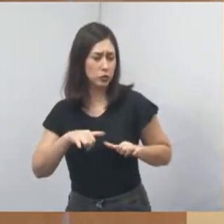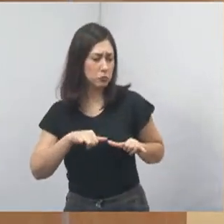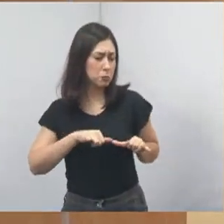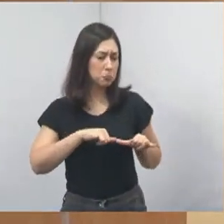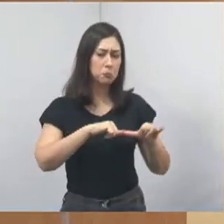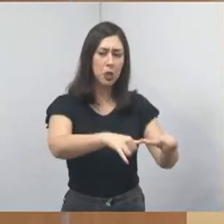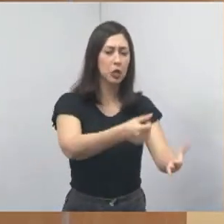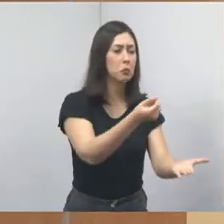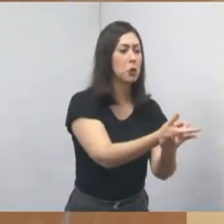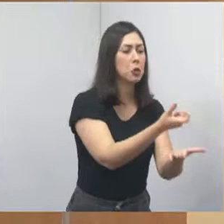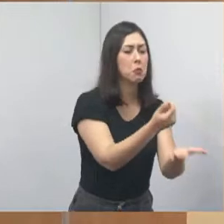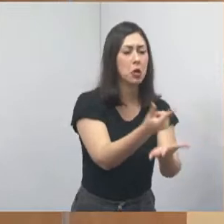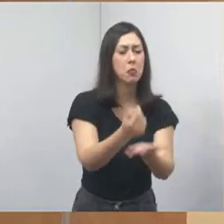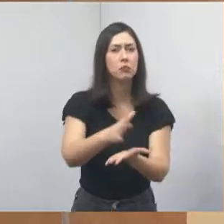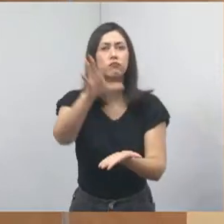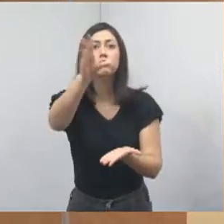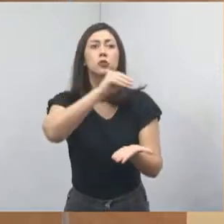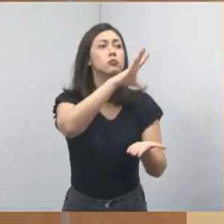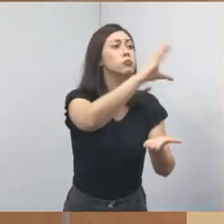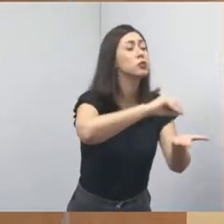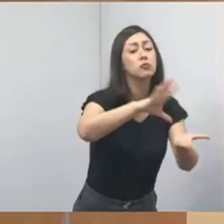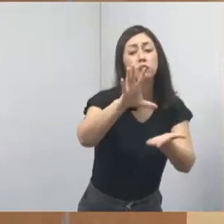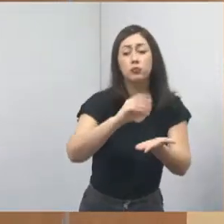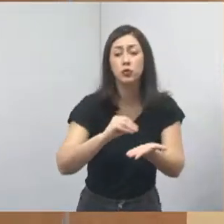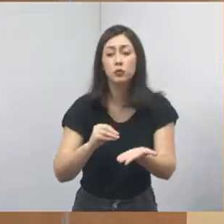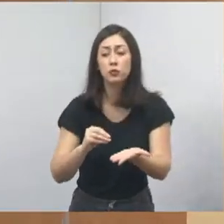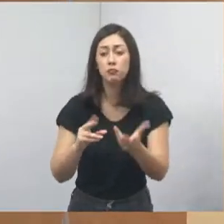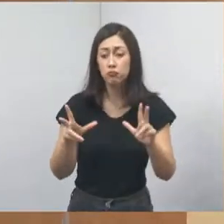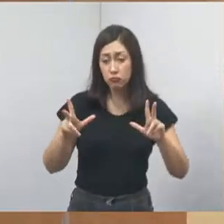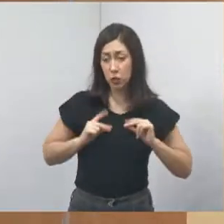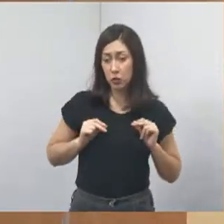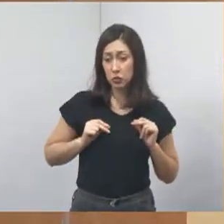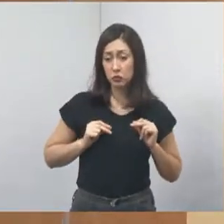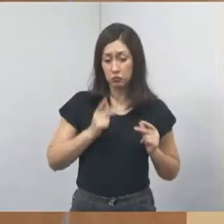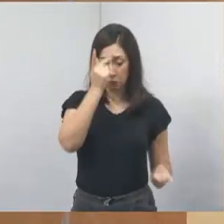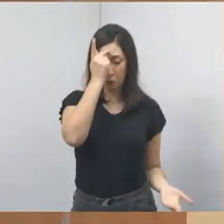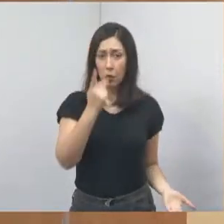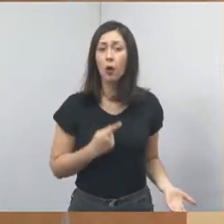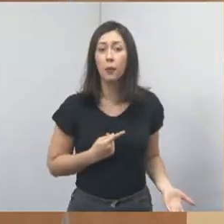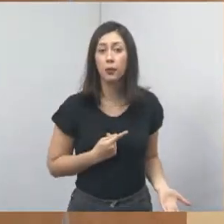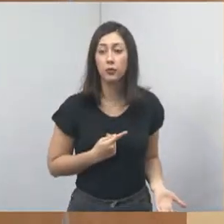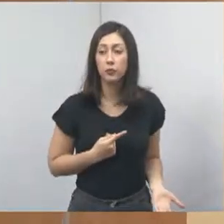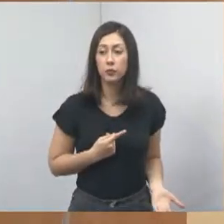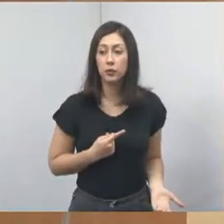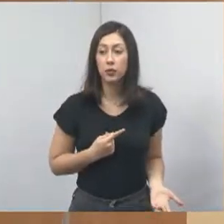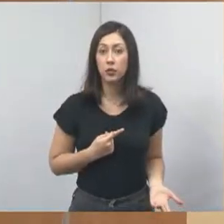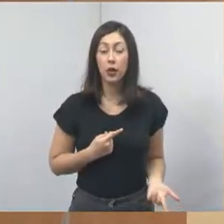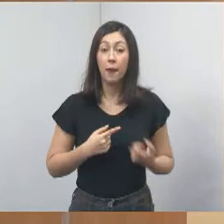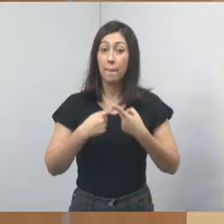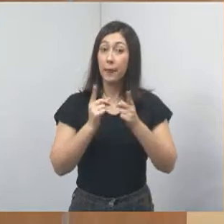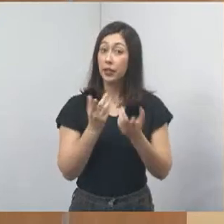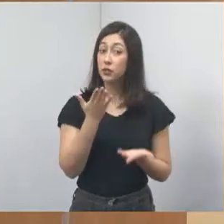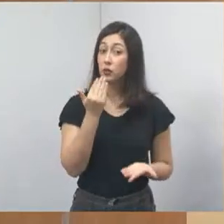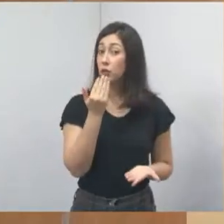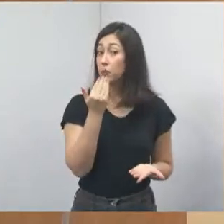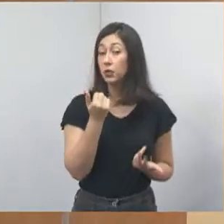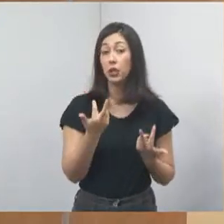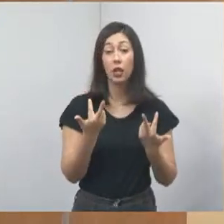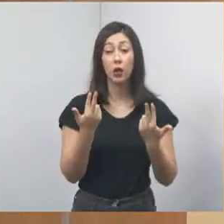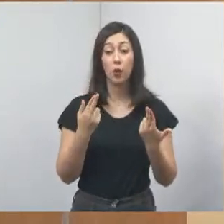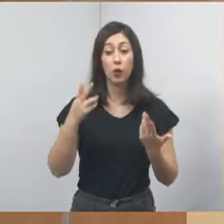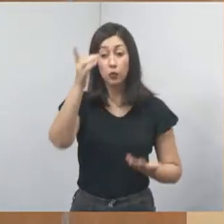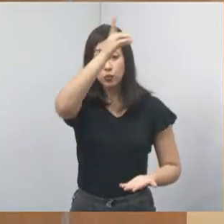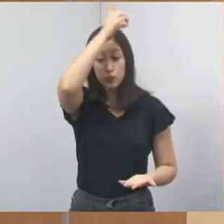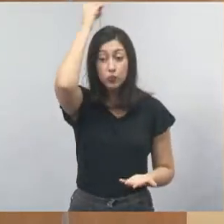o alimento, pegar das prateleiras, fosse o mérito dele. Então o alimento como dom de Deus,